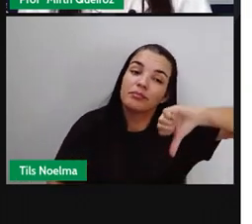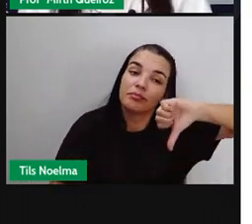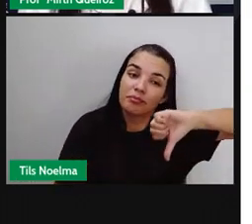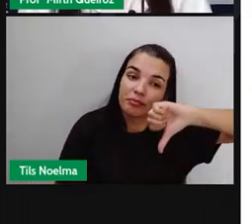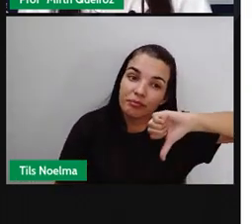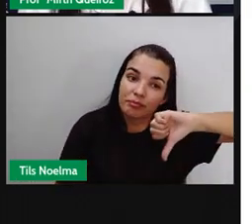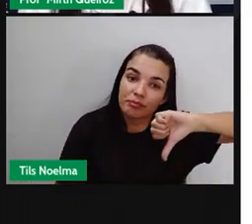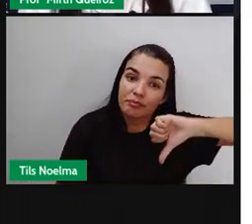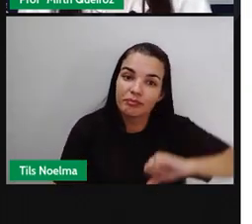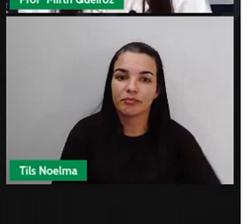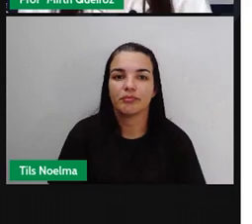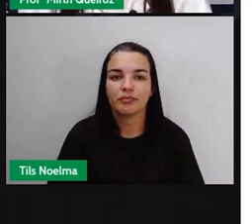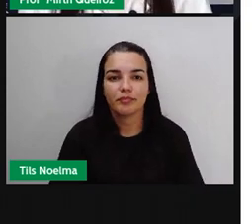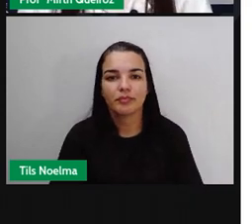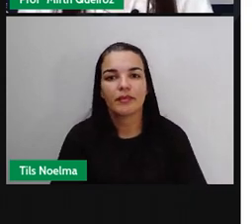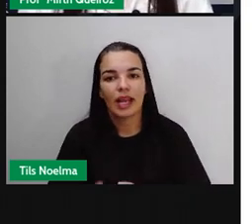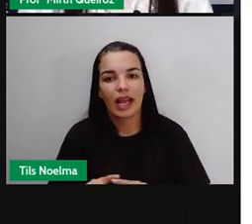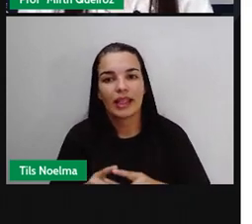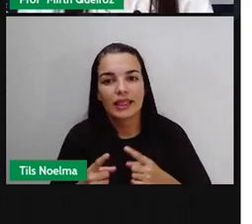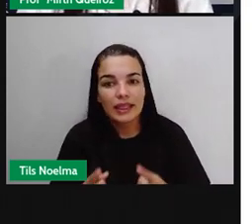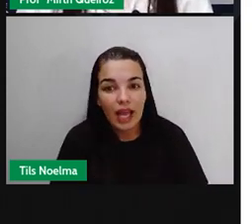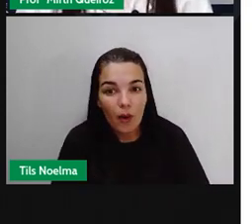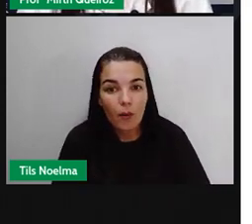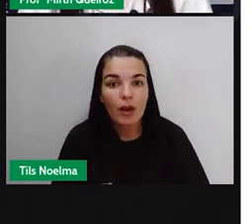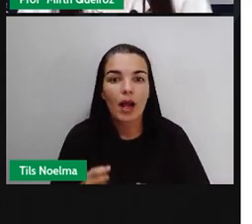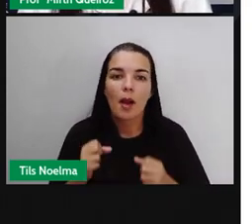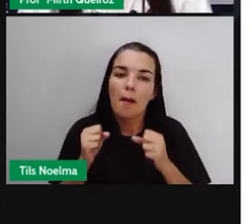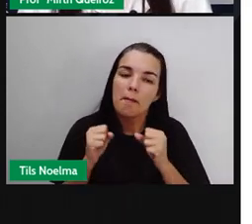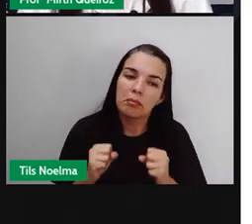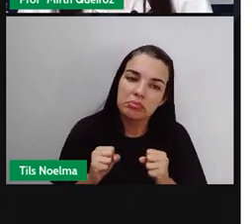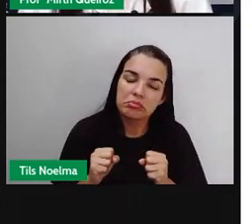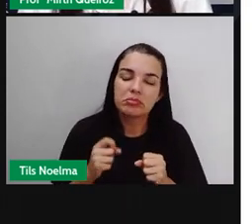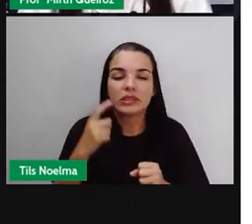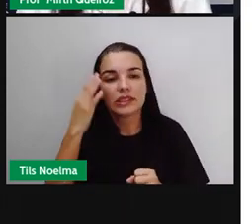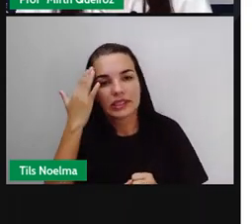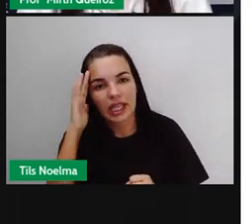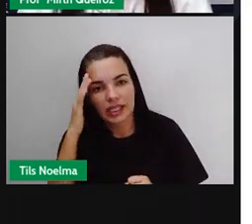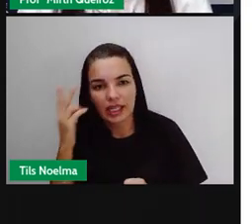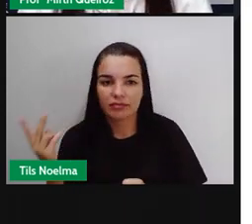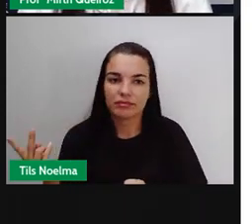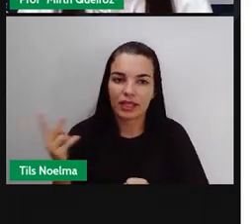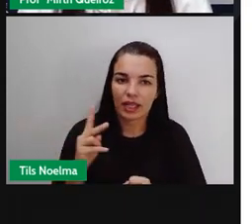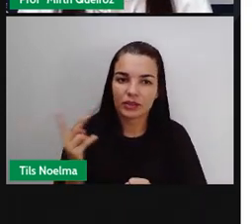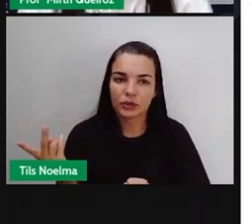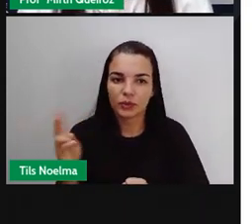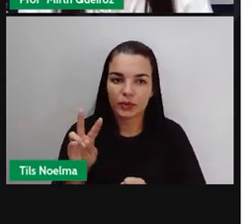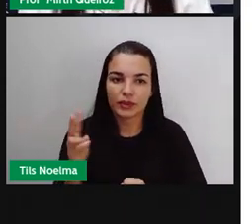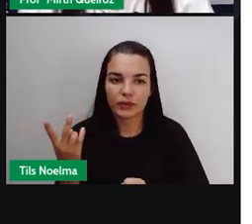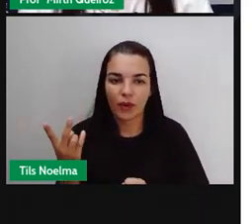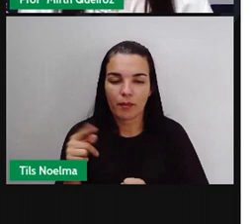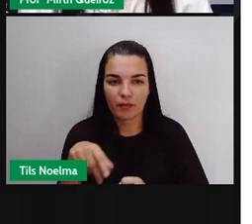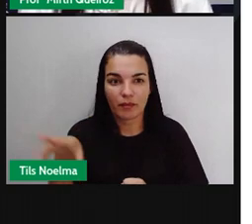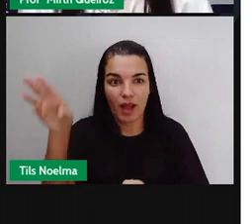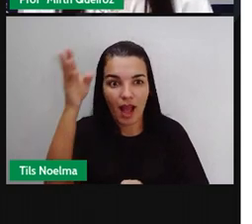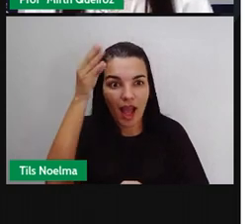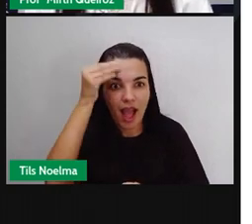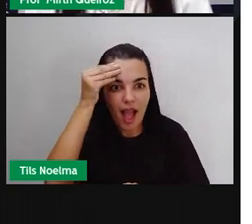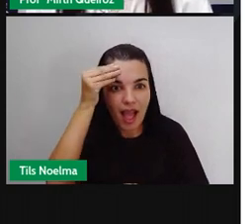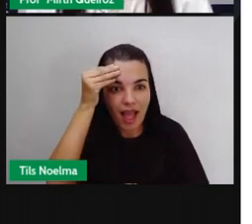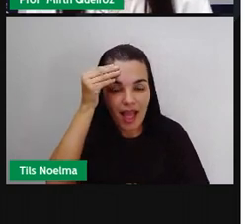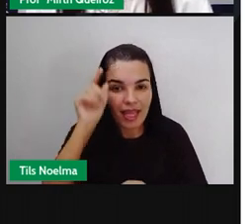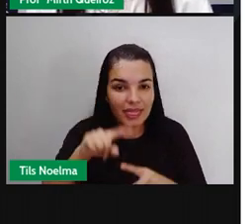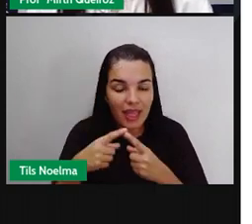naquele. Assim, não tão positivo, certo? Vocês compreenderam isso? Então, a gente vai dizer que a